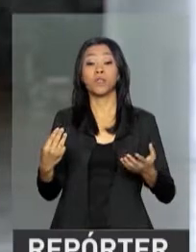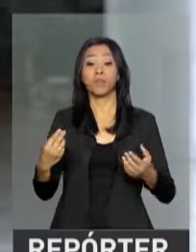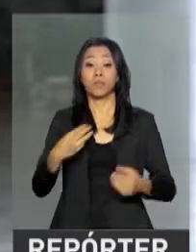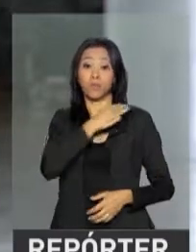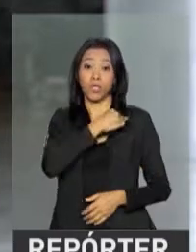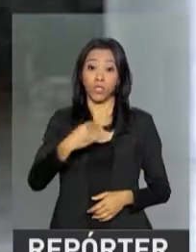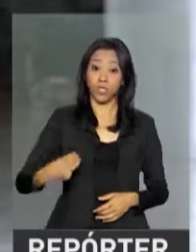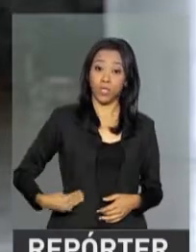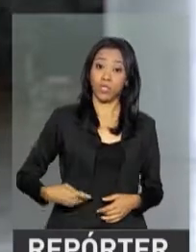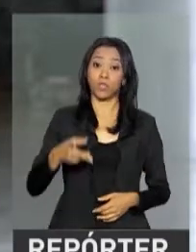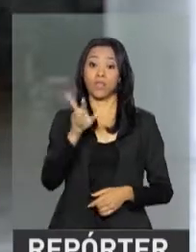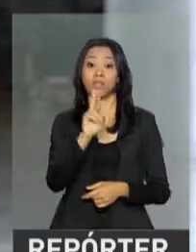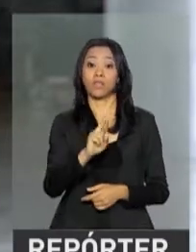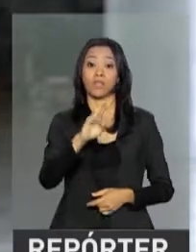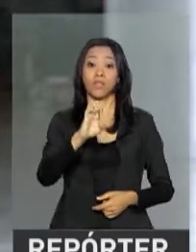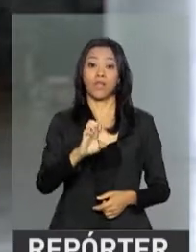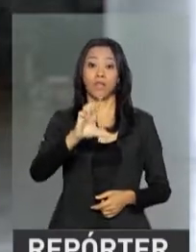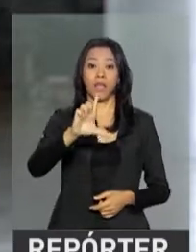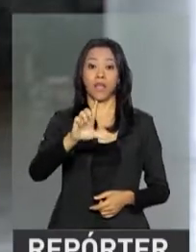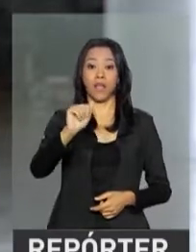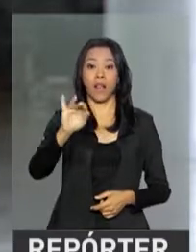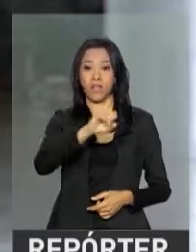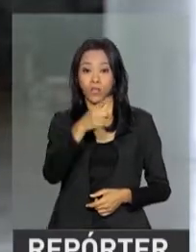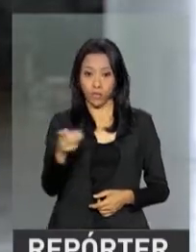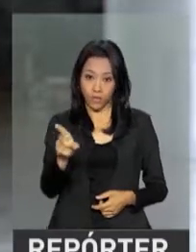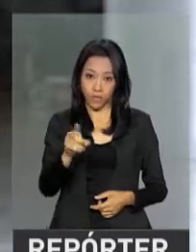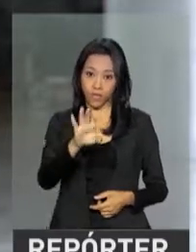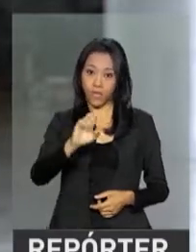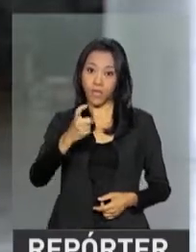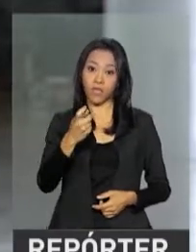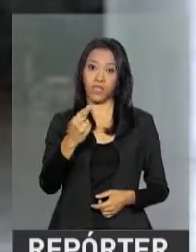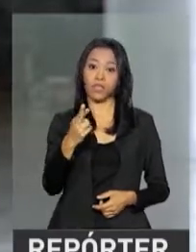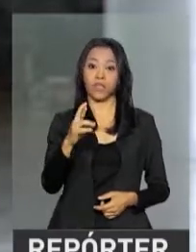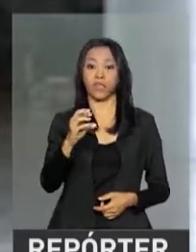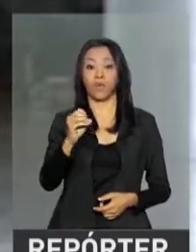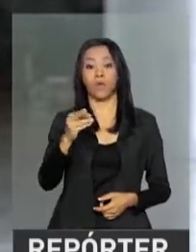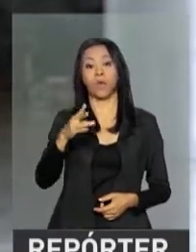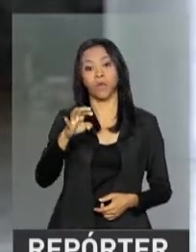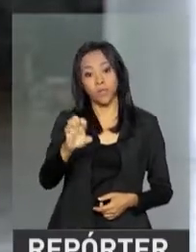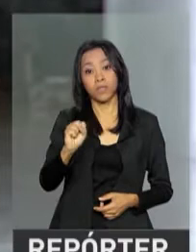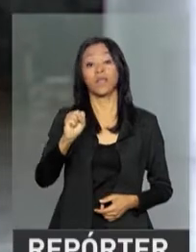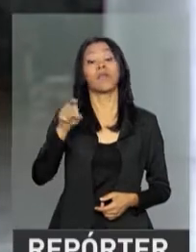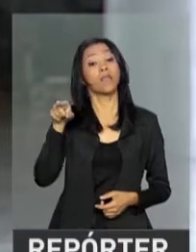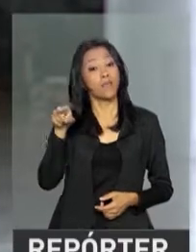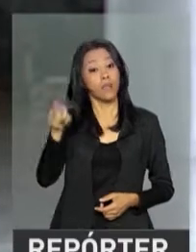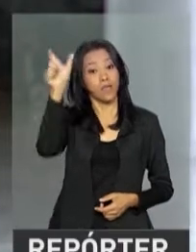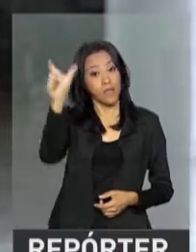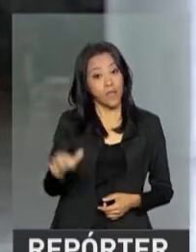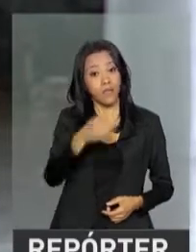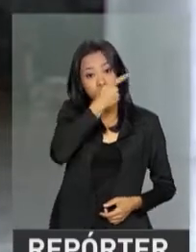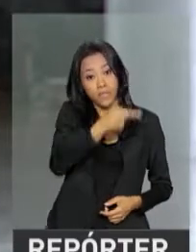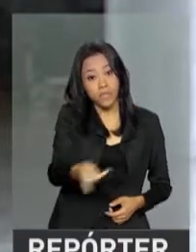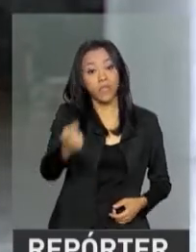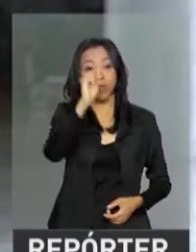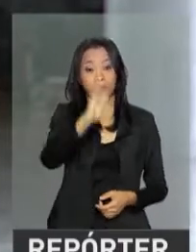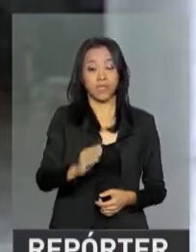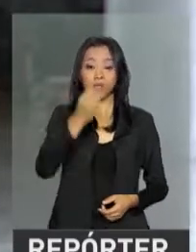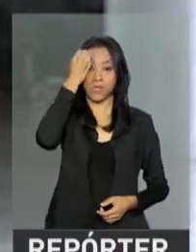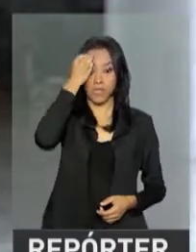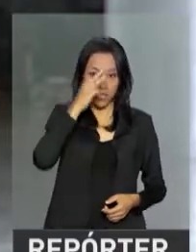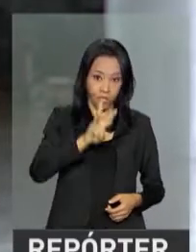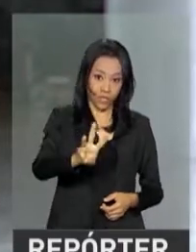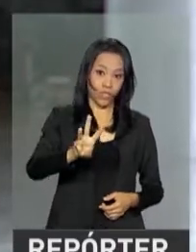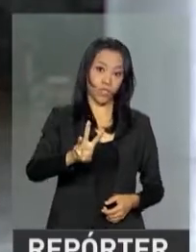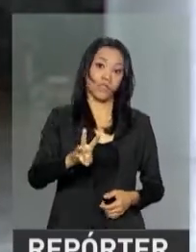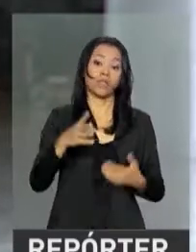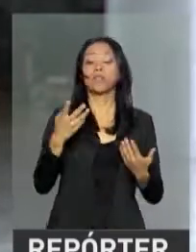das Relações Exteriores. O ministro Alfano está em visita oficial de 3 dias ao Brasil. Além